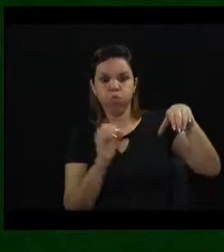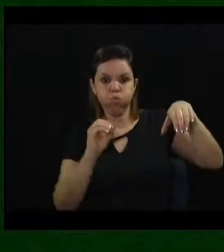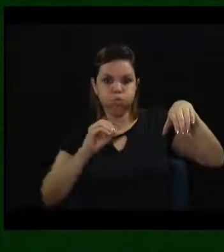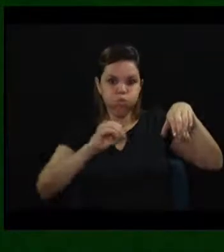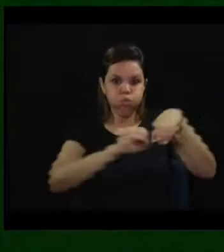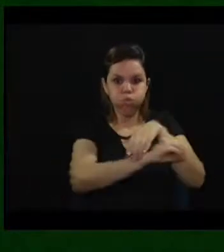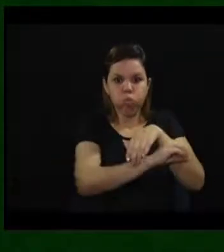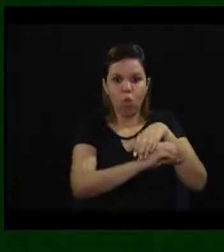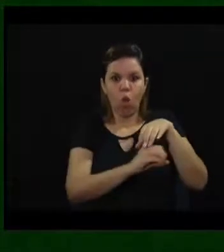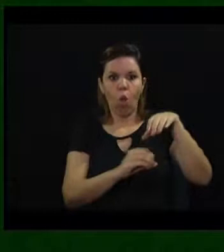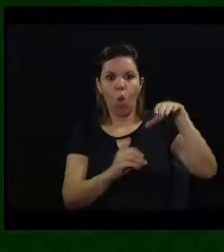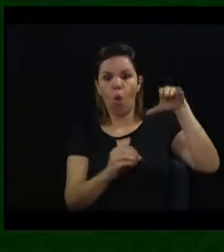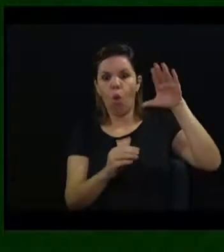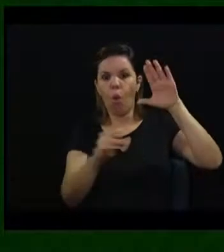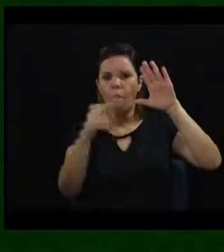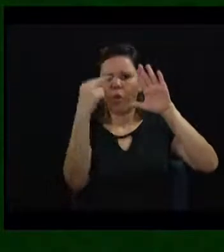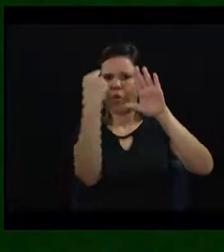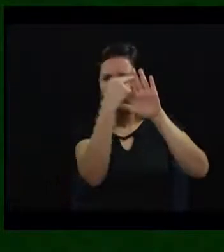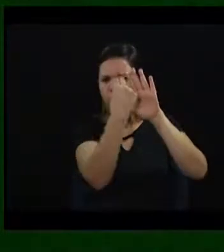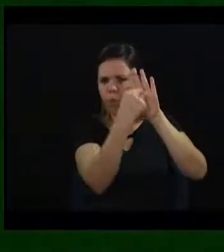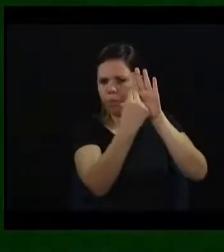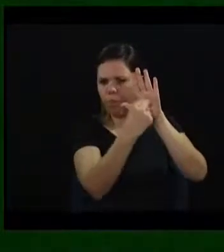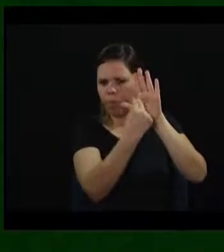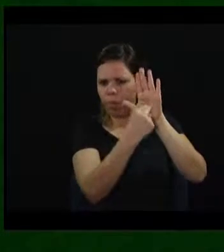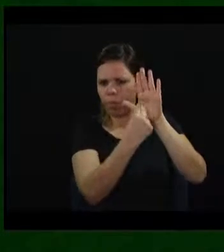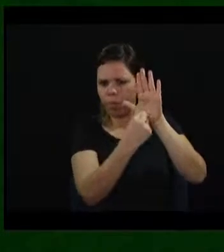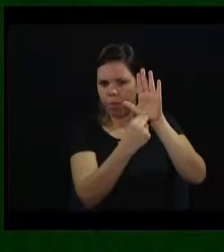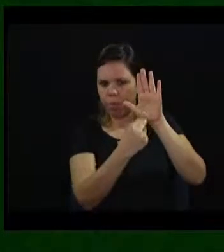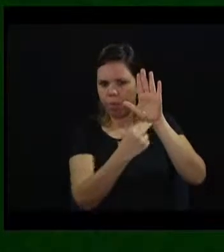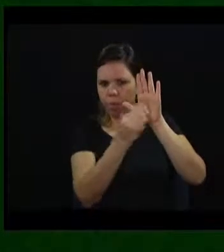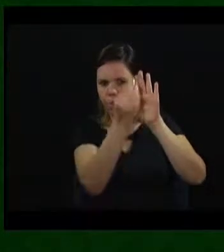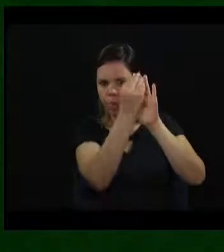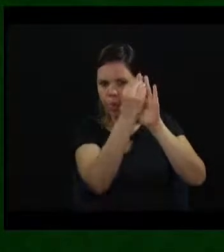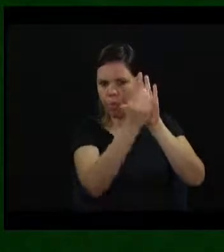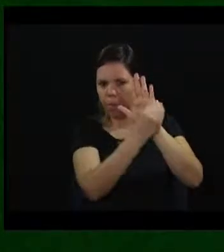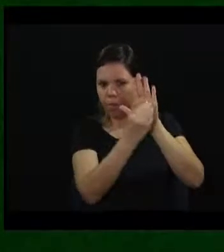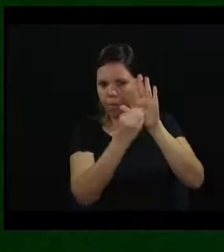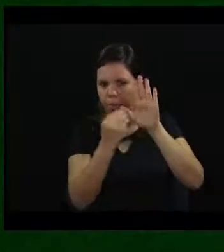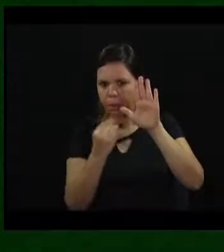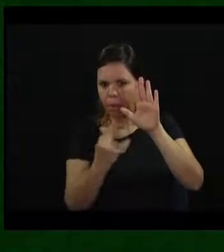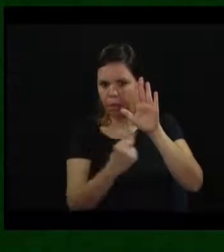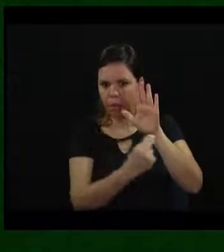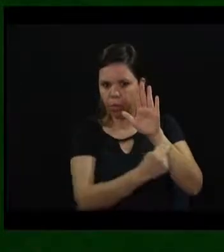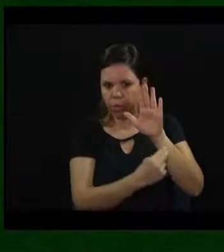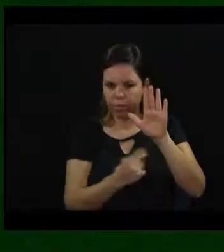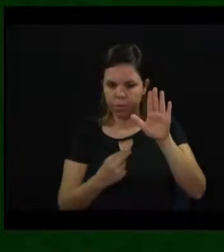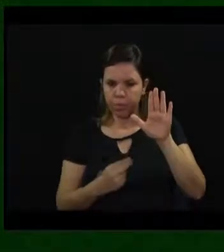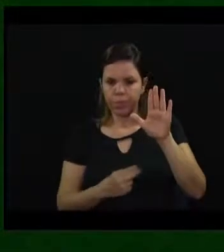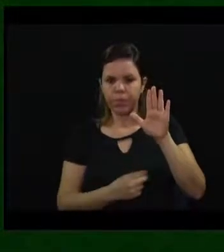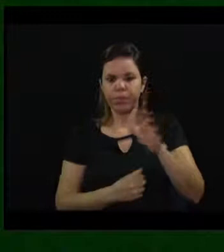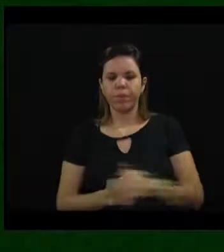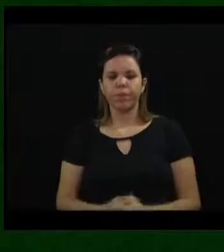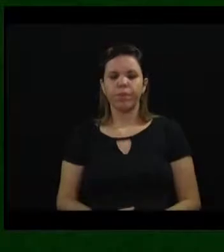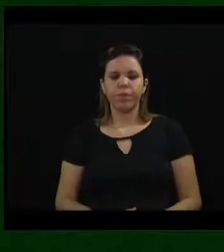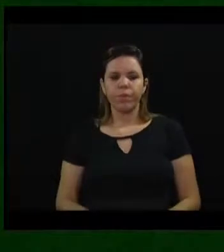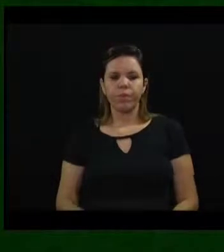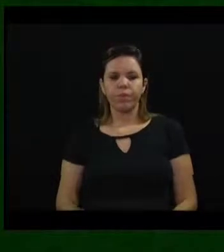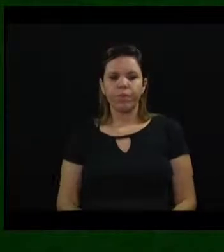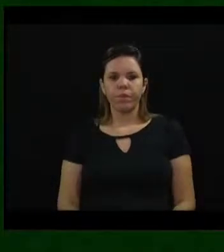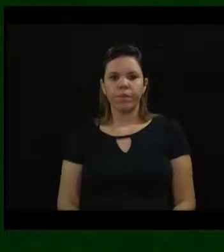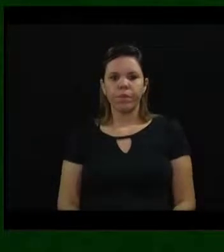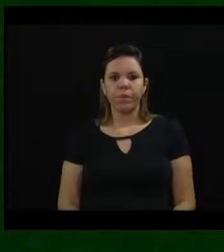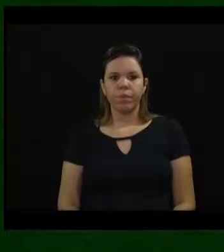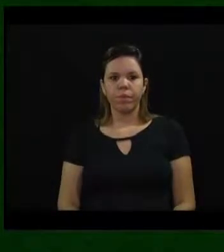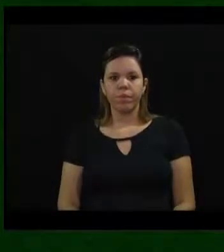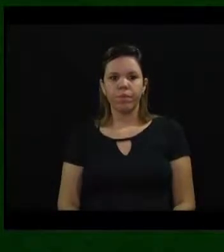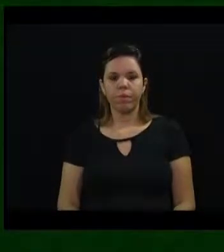lateral direita, Kathleen, Mônica dupla de zaga e a Tamires é a lateral esquerda. Meio campo de Luana e Thaísa, um pouquinho